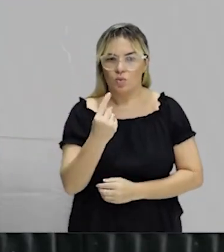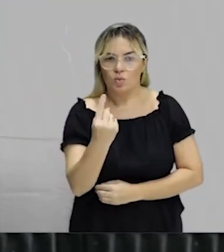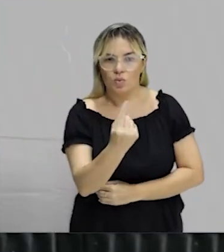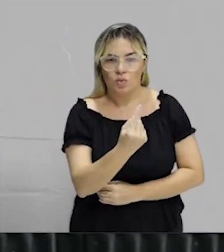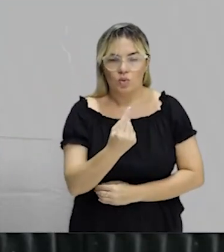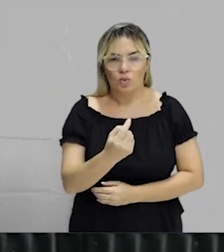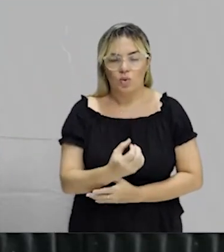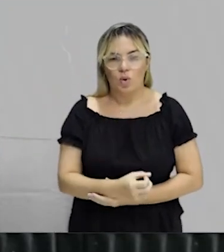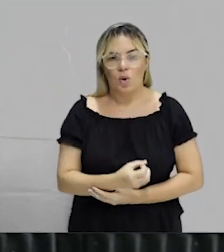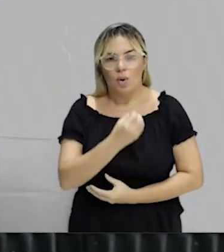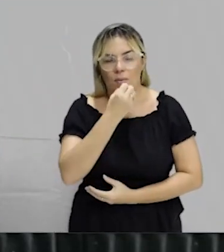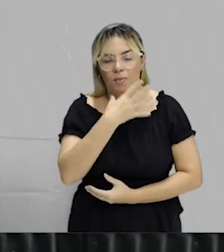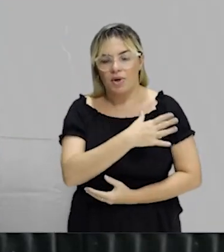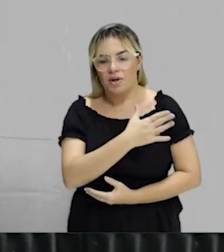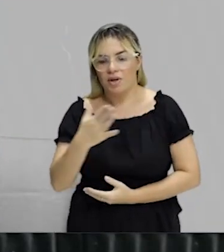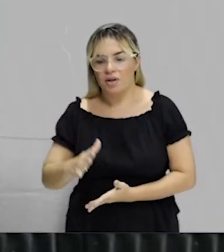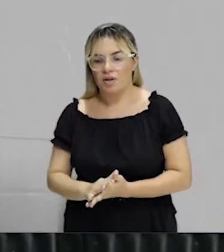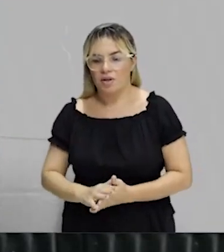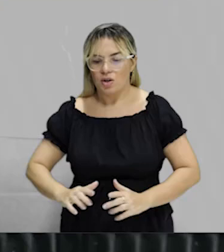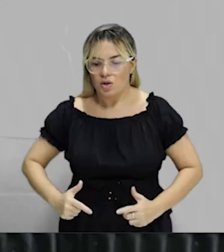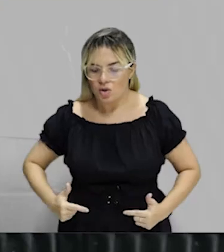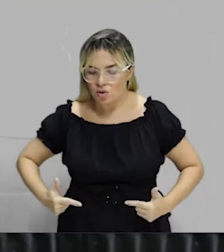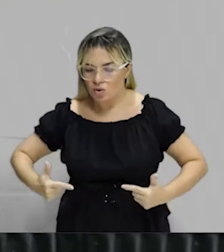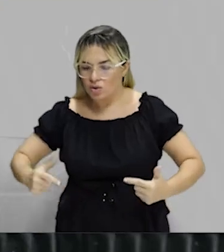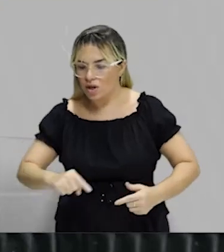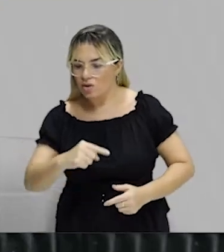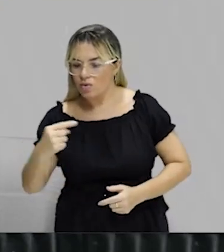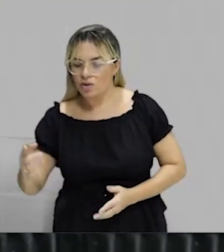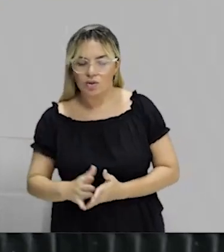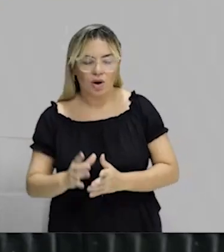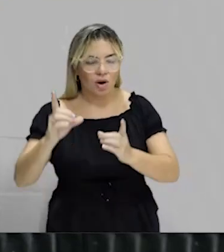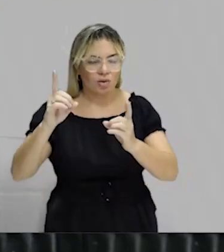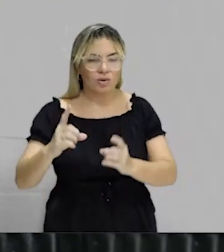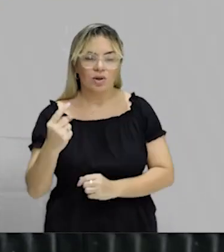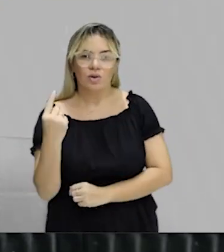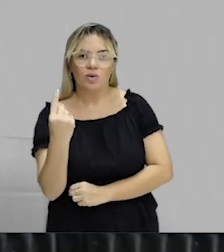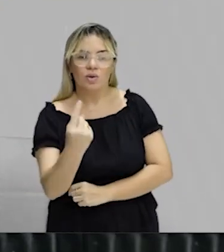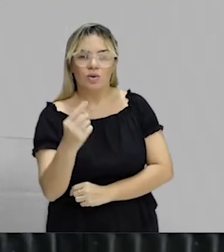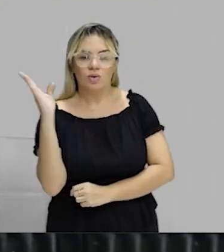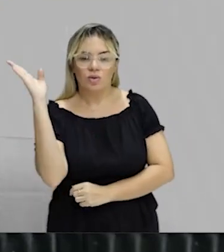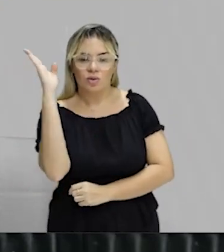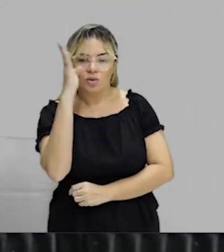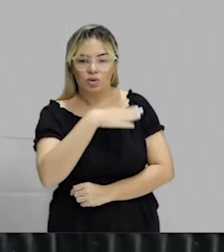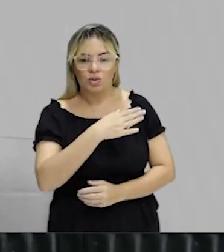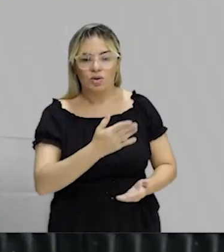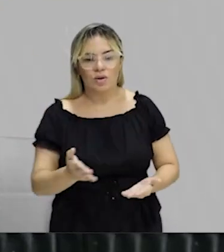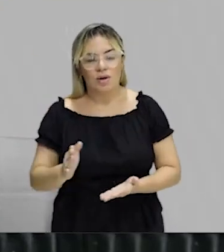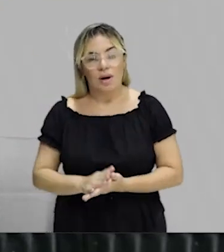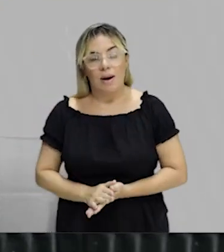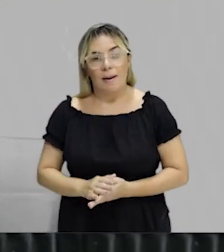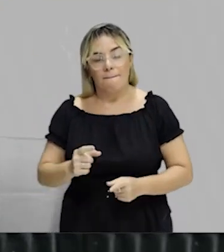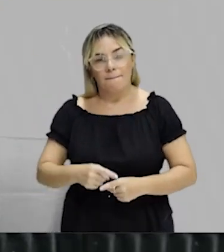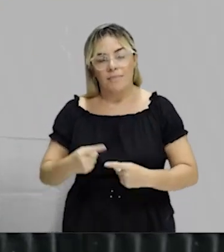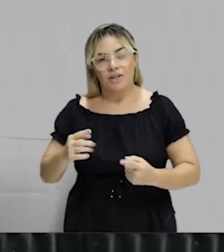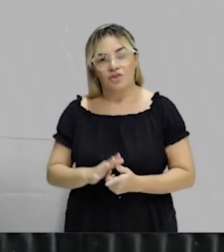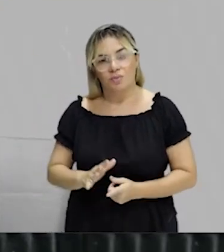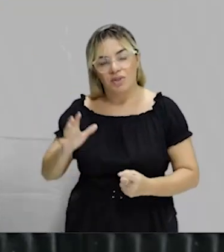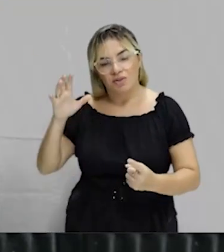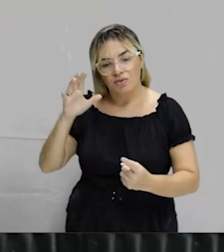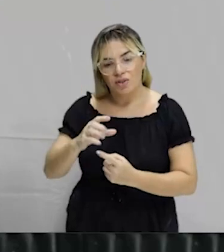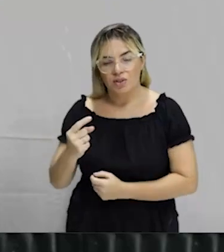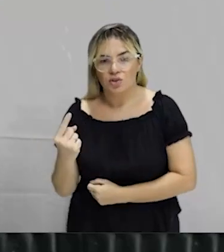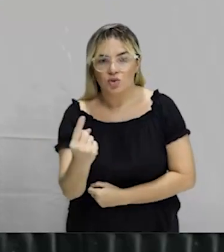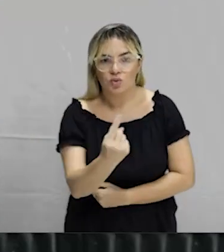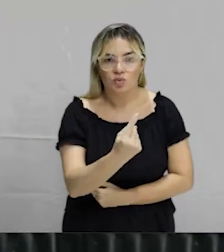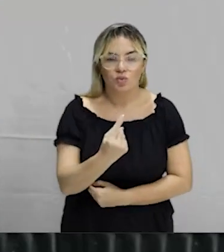contra uma divindade do mal. Porém, com uma tendência ao monoteísmo. Porque por mais que você fale de um